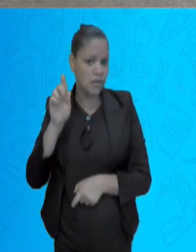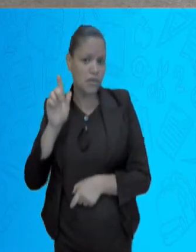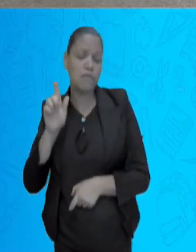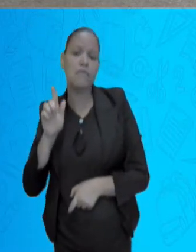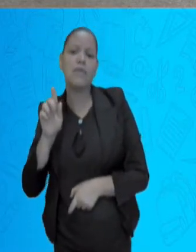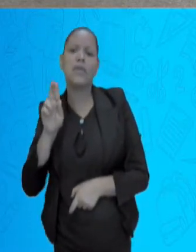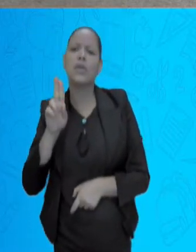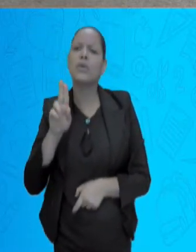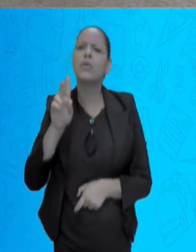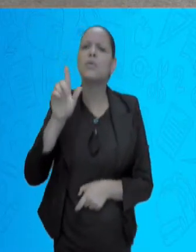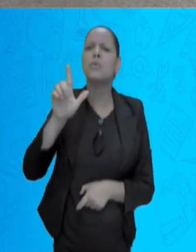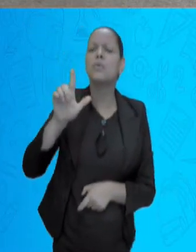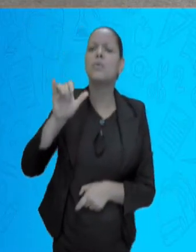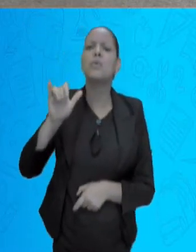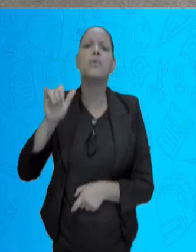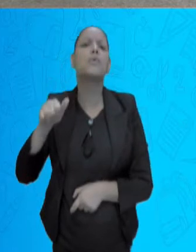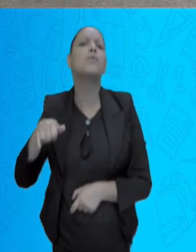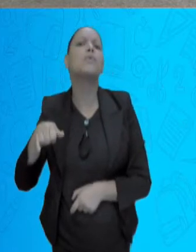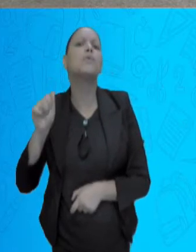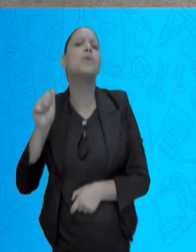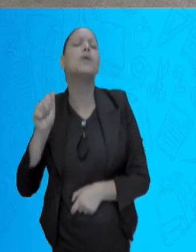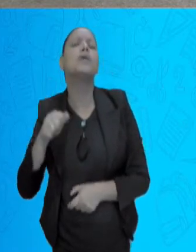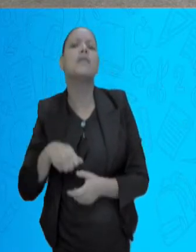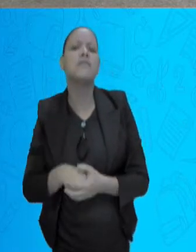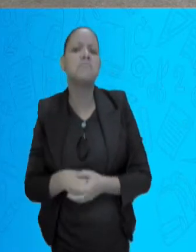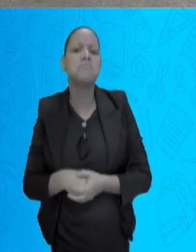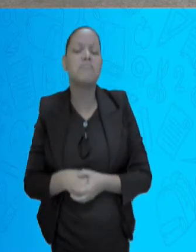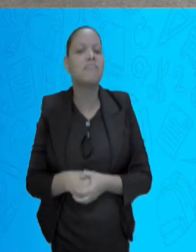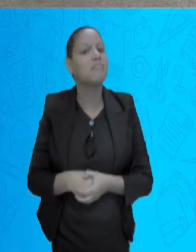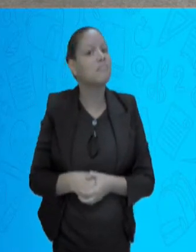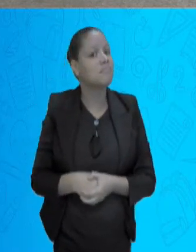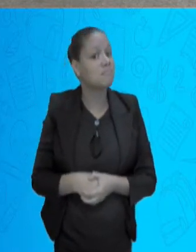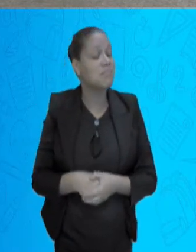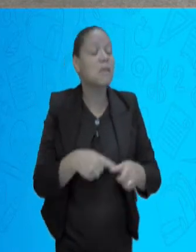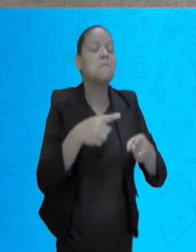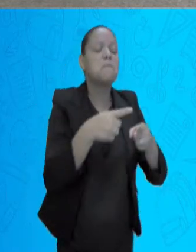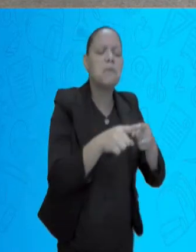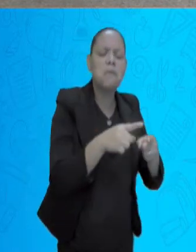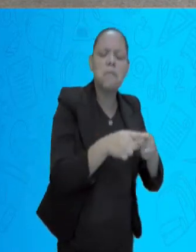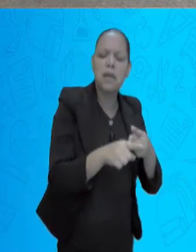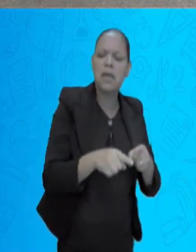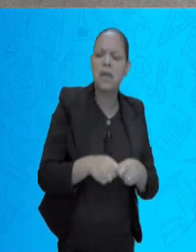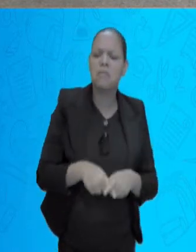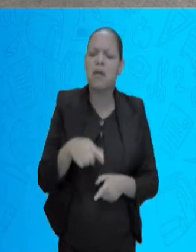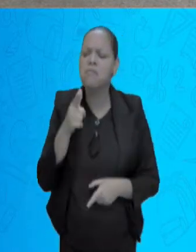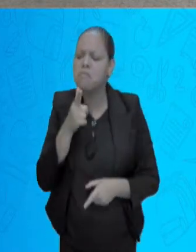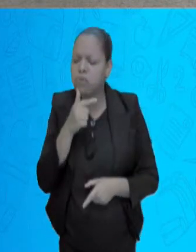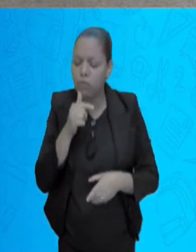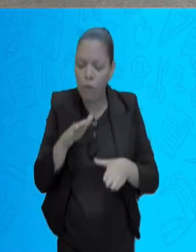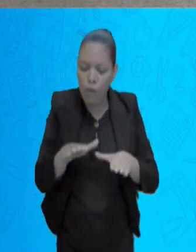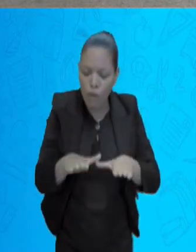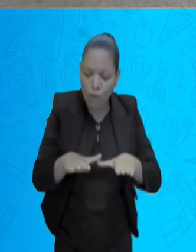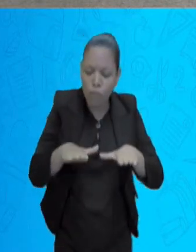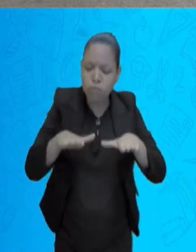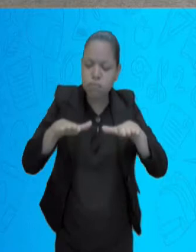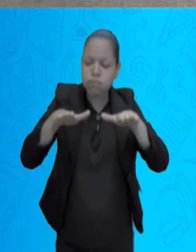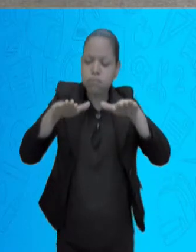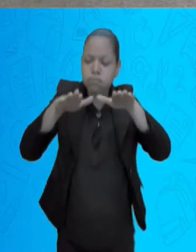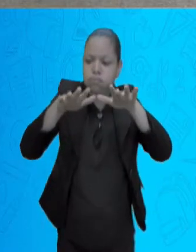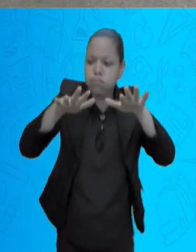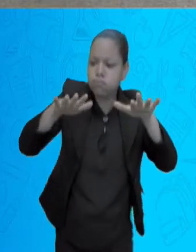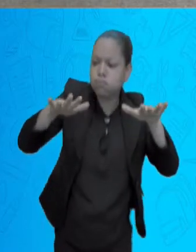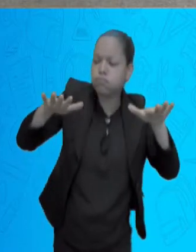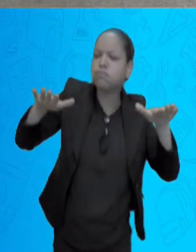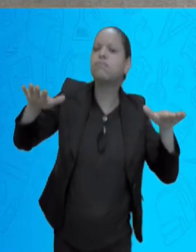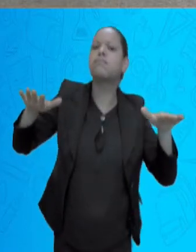aconteceu no formigueiro onde elas moravam, e aí a formiguinha ficou com